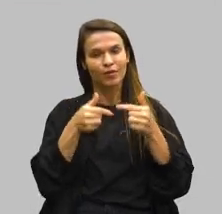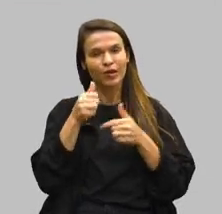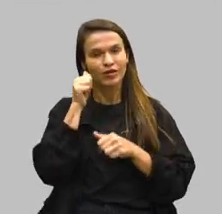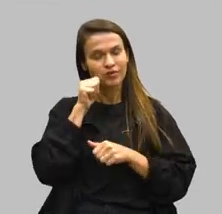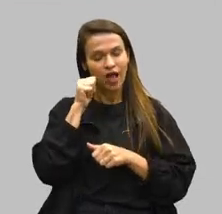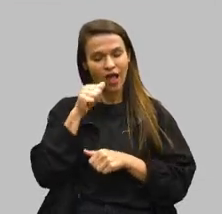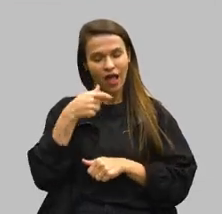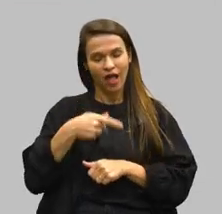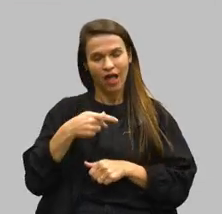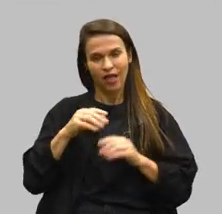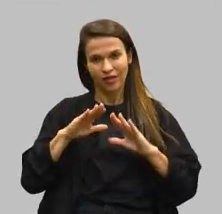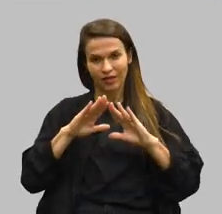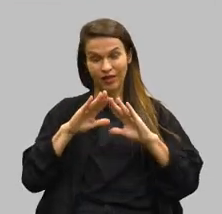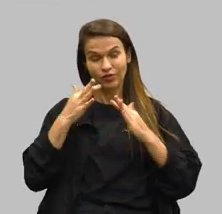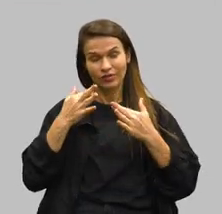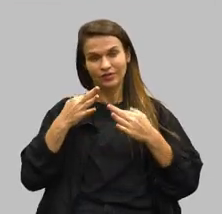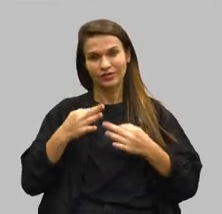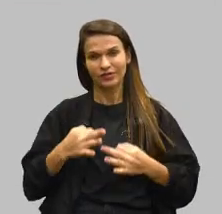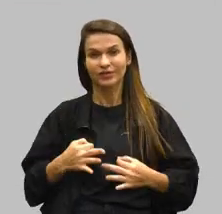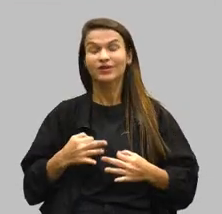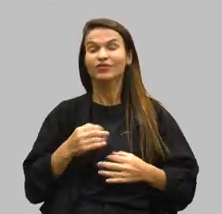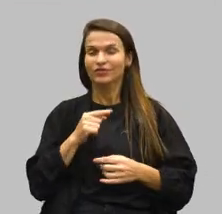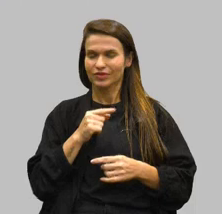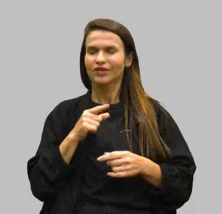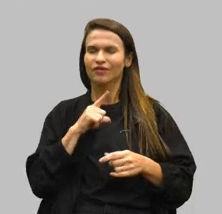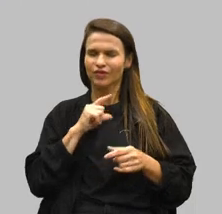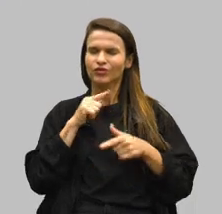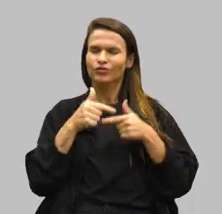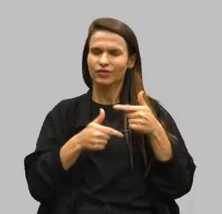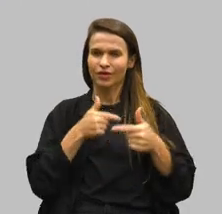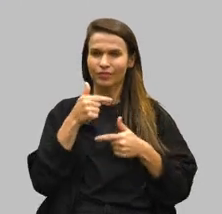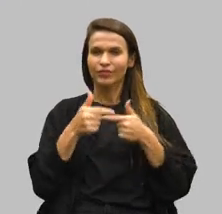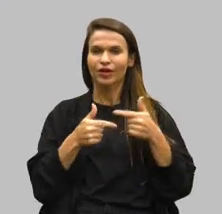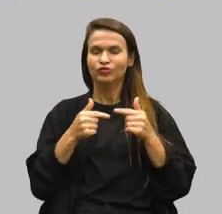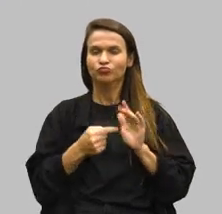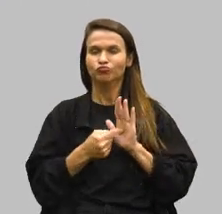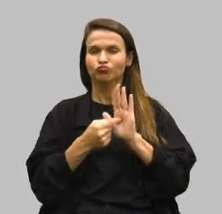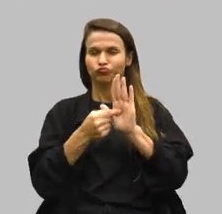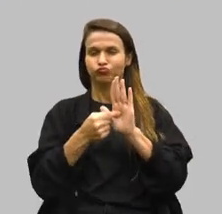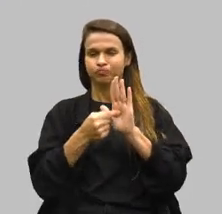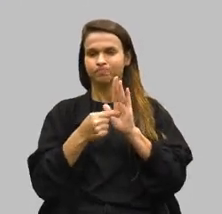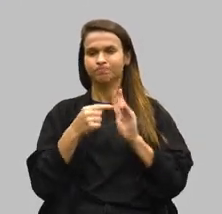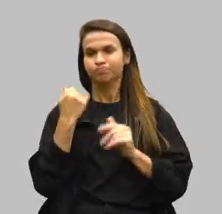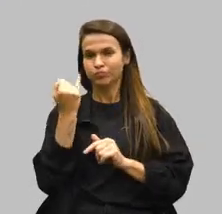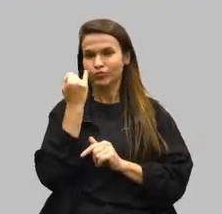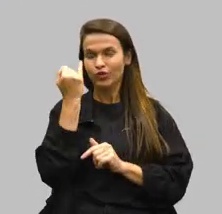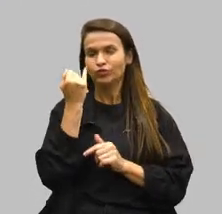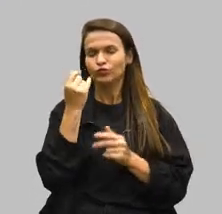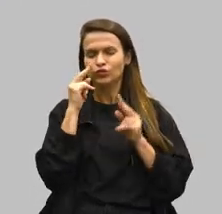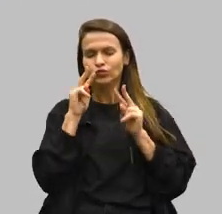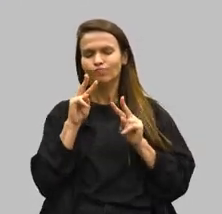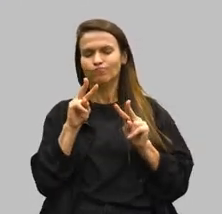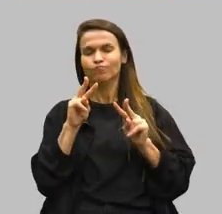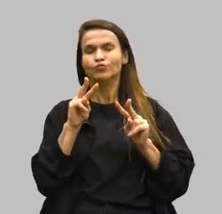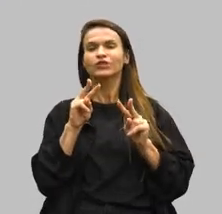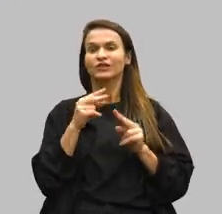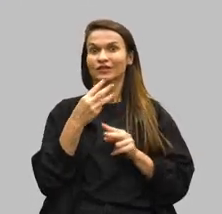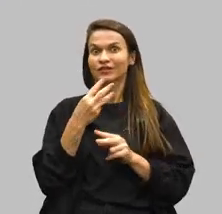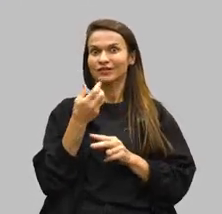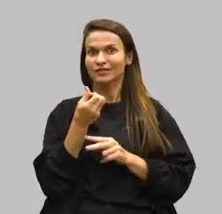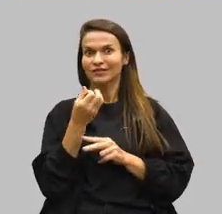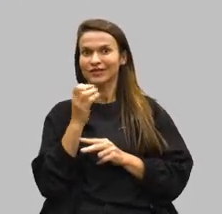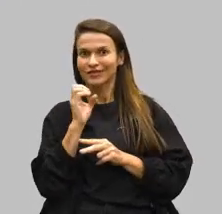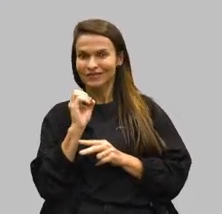casa e tenho certeza que você tem feito trabalhos de destaque aqui principalmente com esse olhar 360 que a